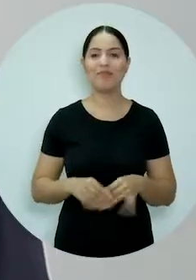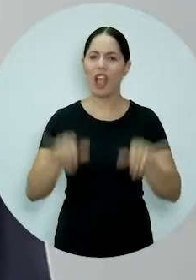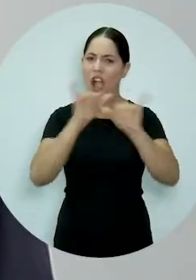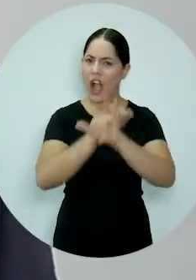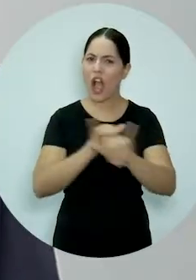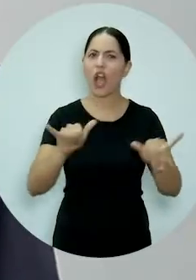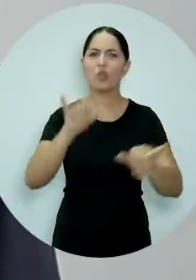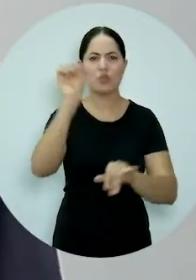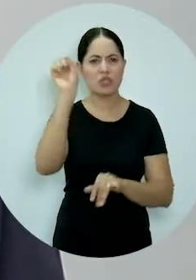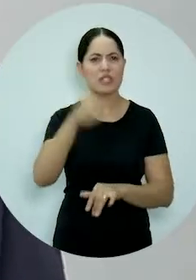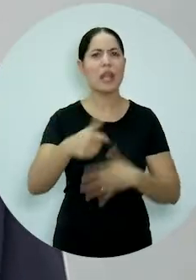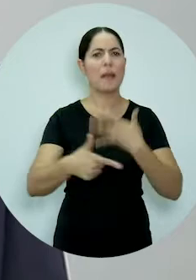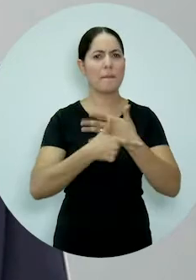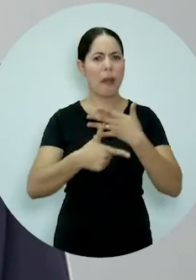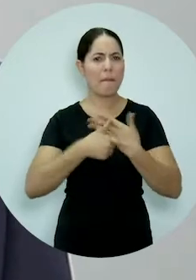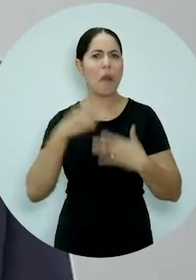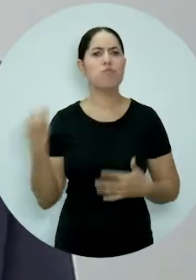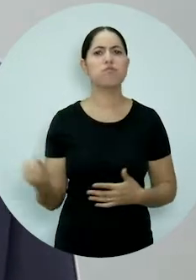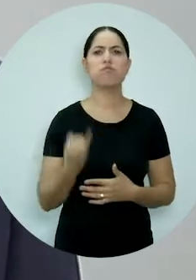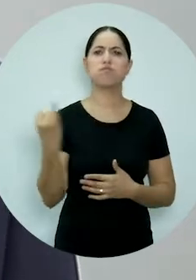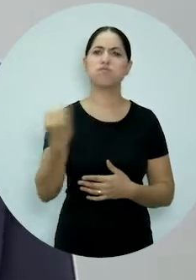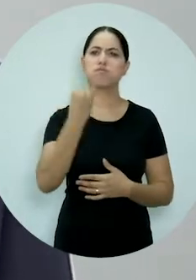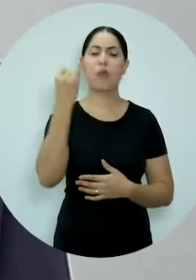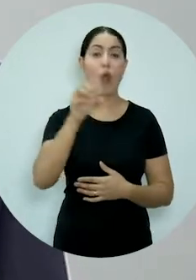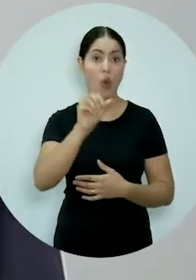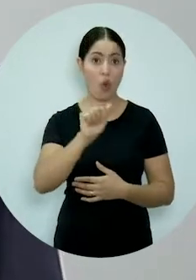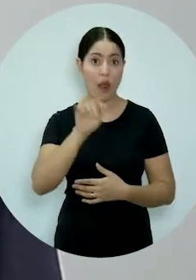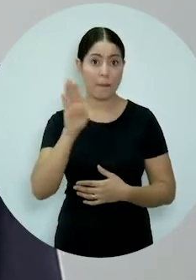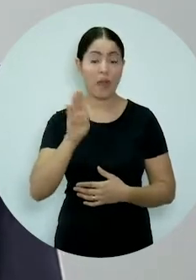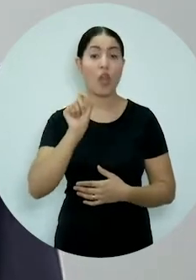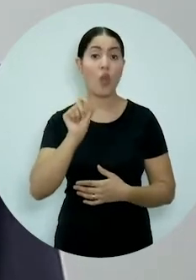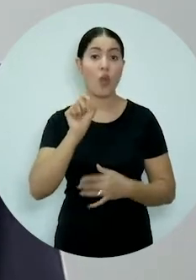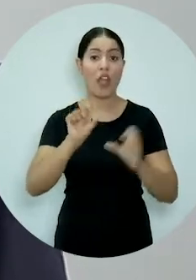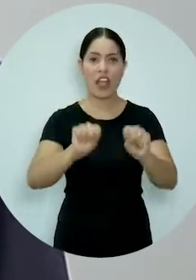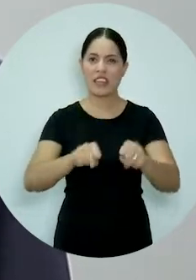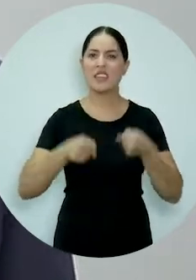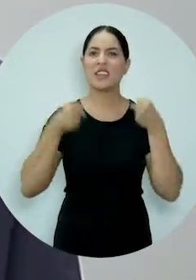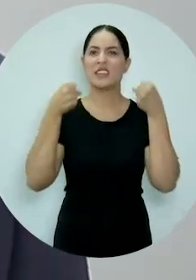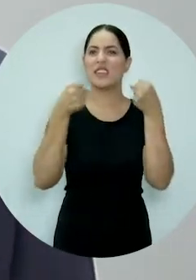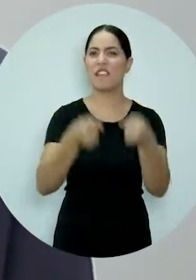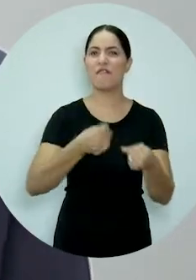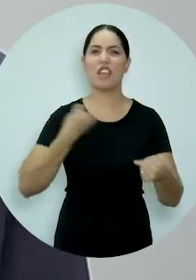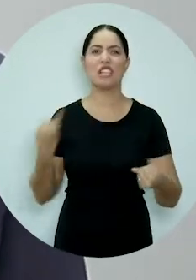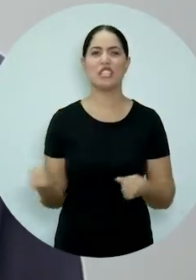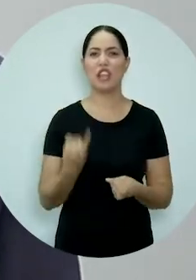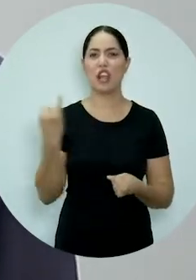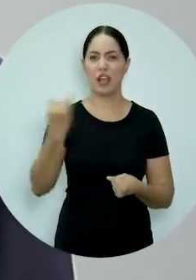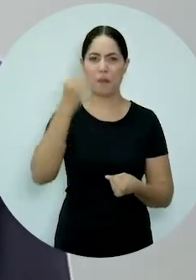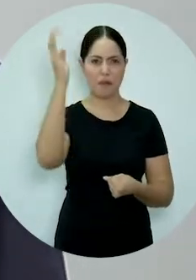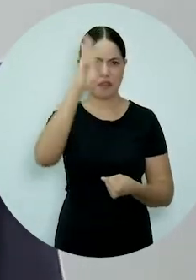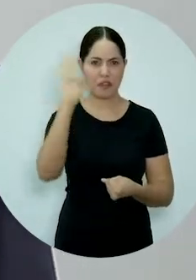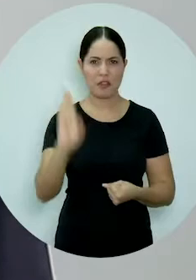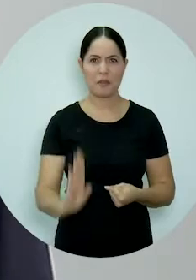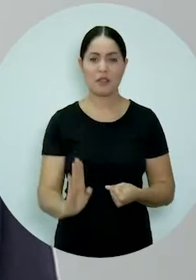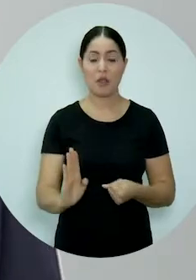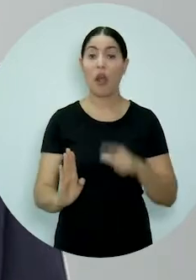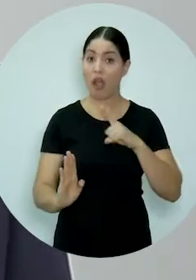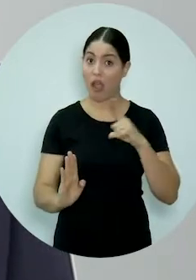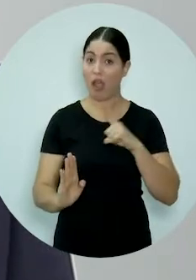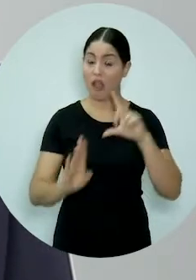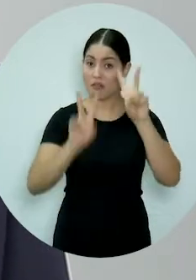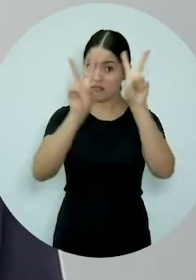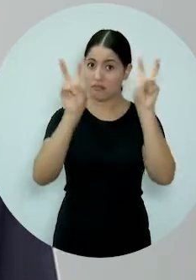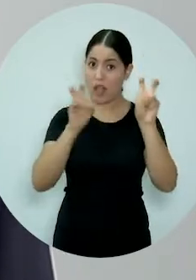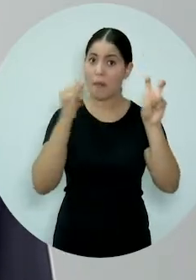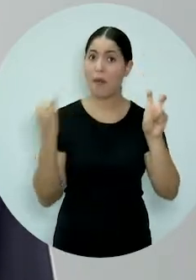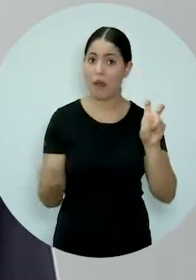sempre dizer e destacar esse papel histórico da Ordem na defesa das grandes causas do Estado brasileiro. Então, é tema da OAB